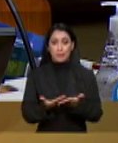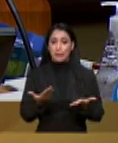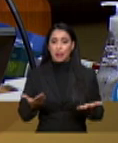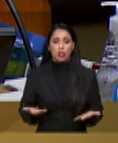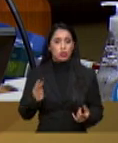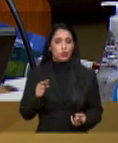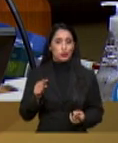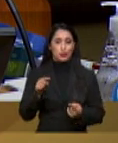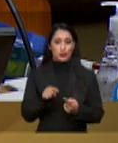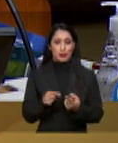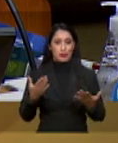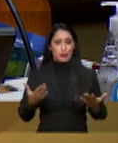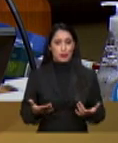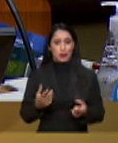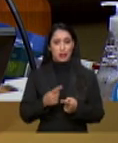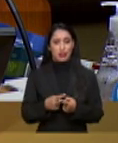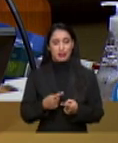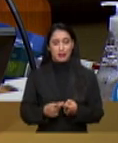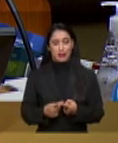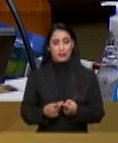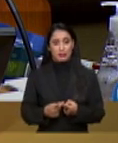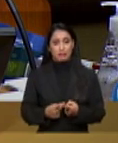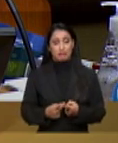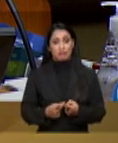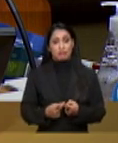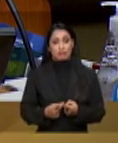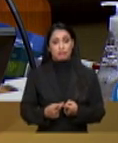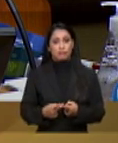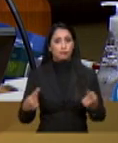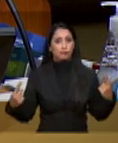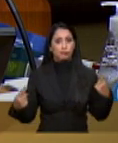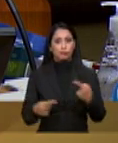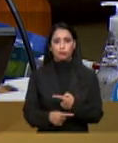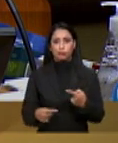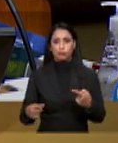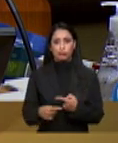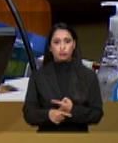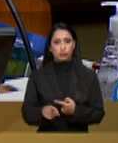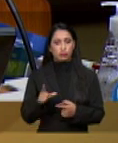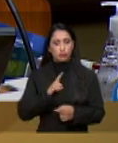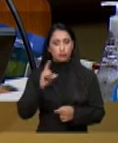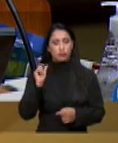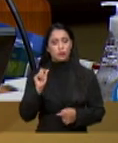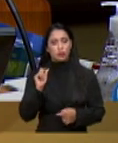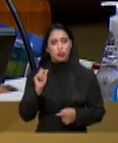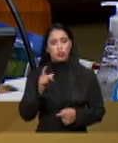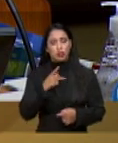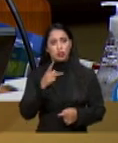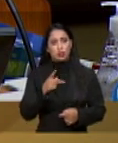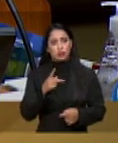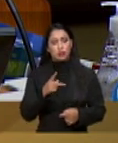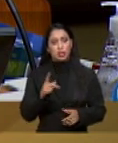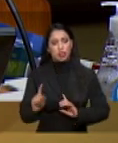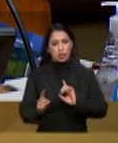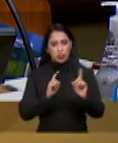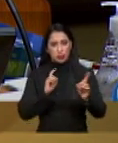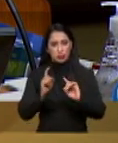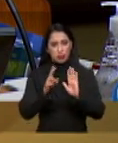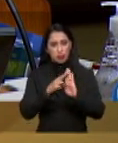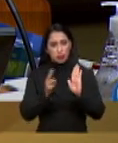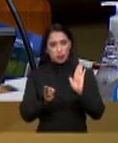ser. Afinal, seria uma contradição em termos afirmar a índole administrativa da